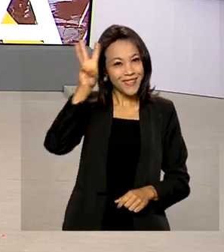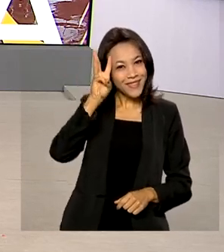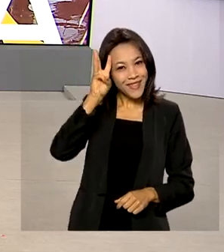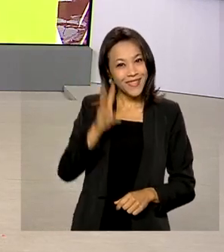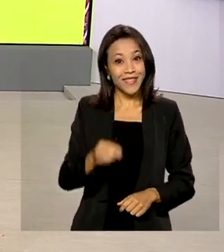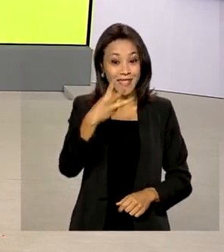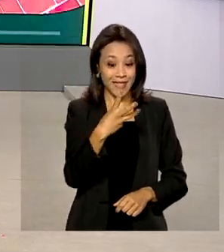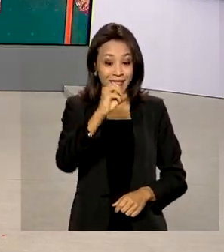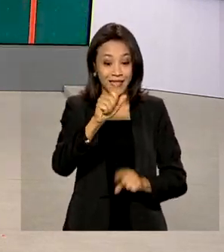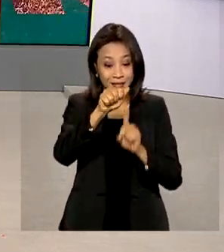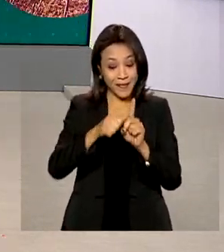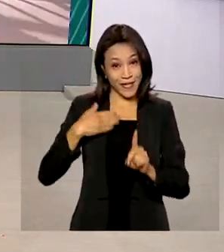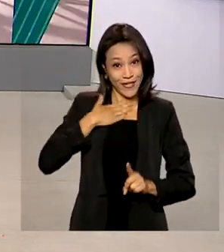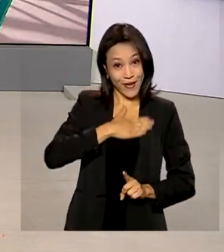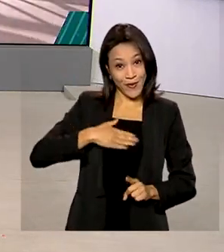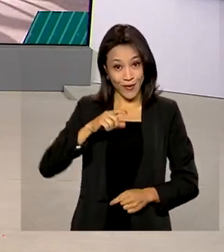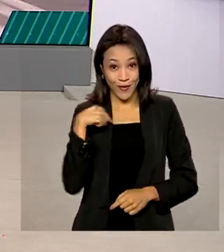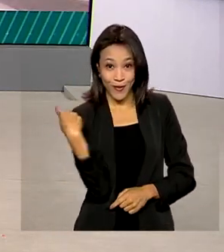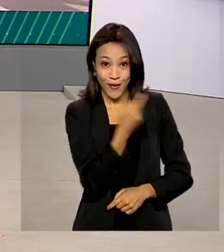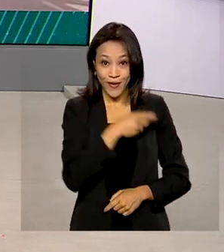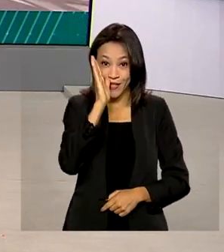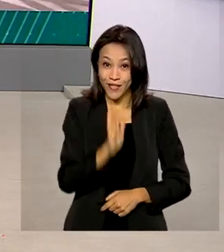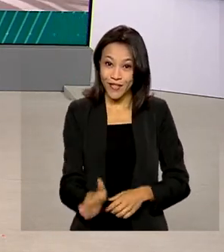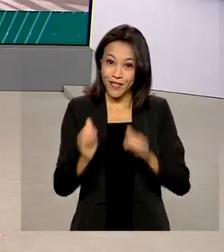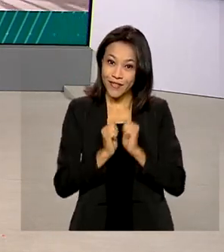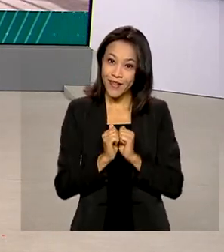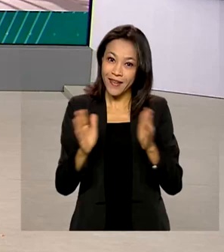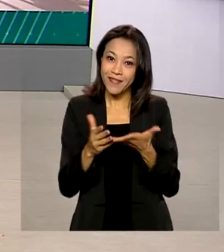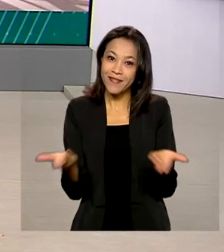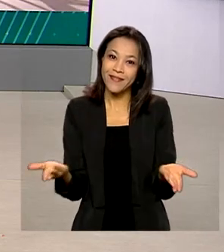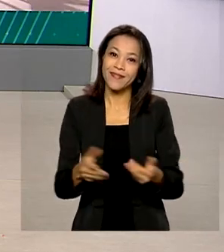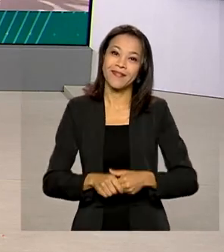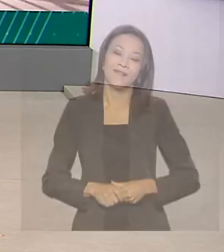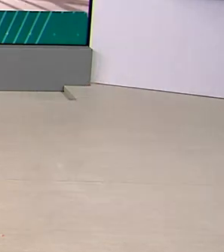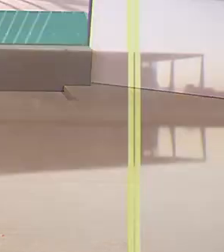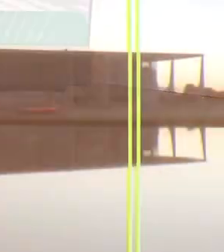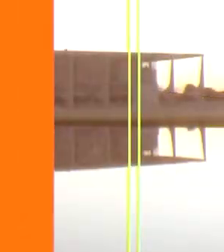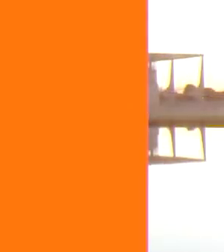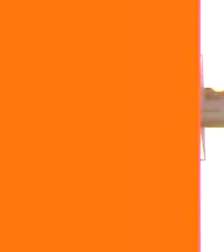Terça-feira, 30 de agosto. O Brasil em Dia já está no ar.